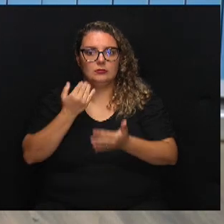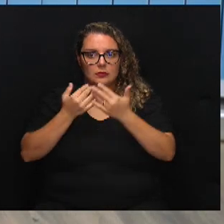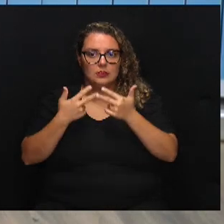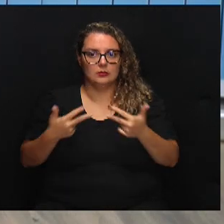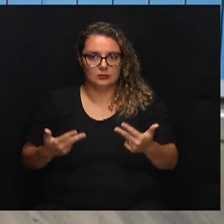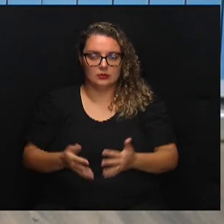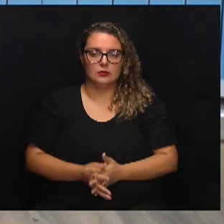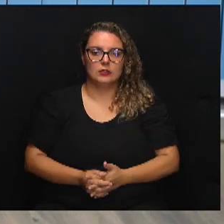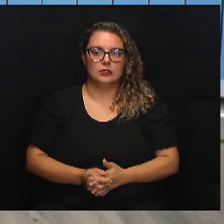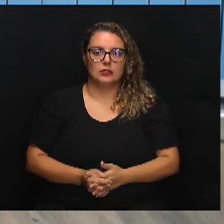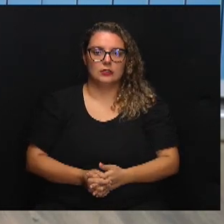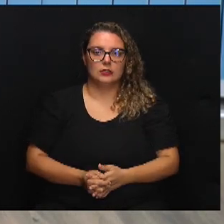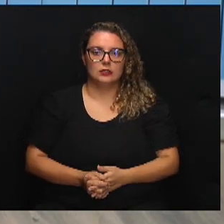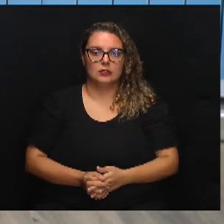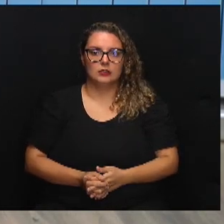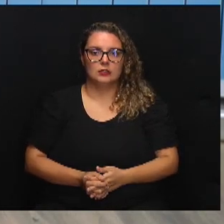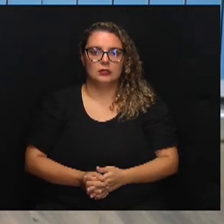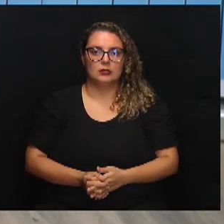introdução?